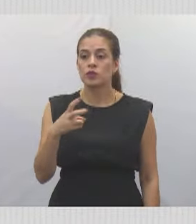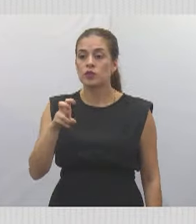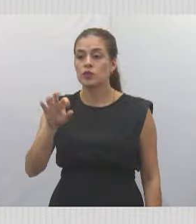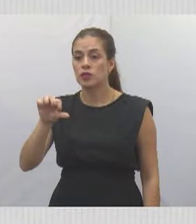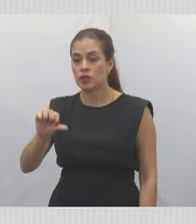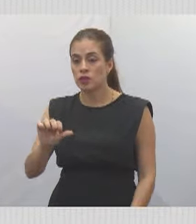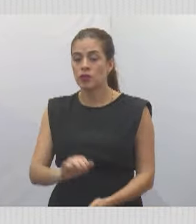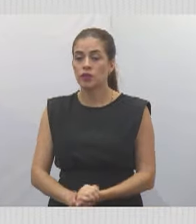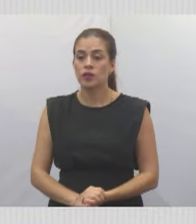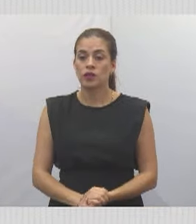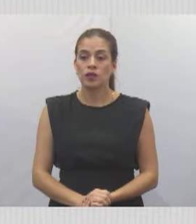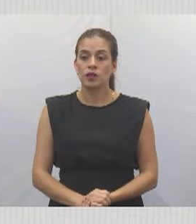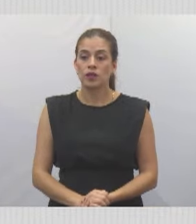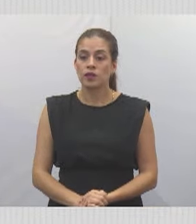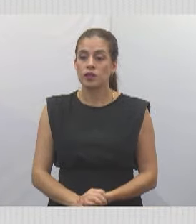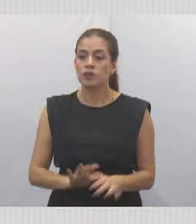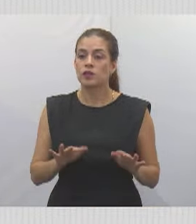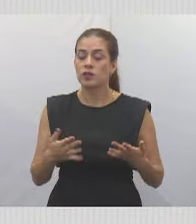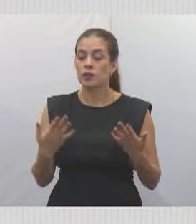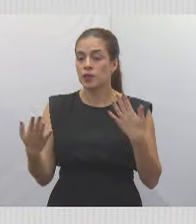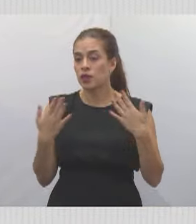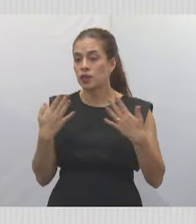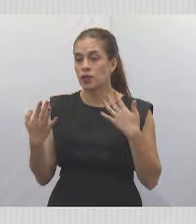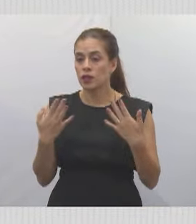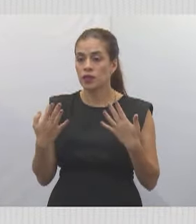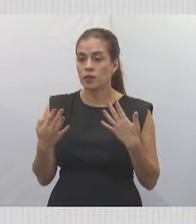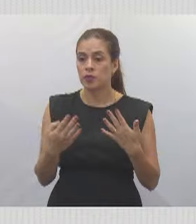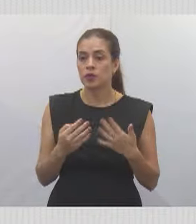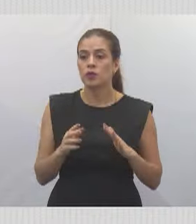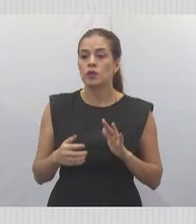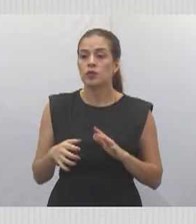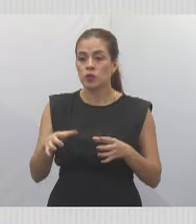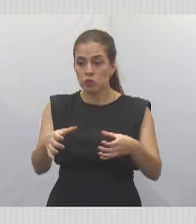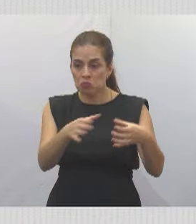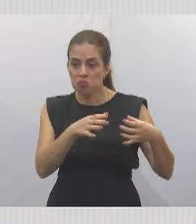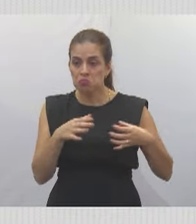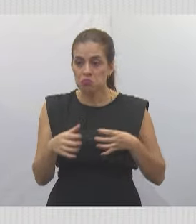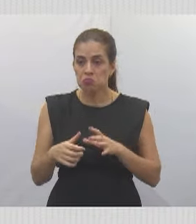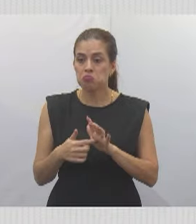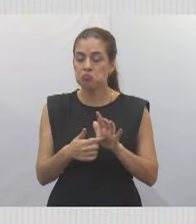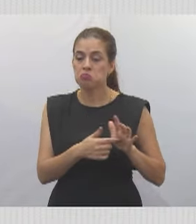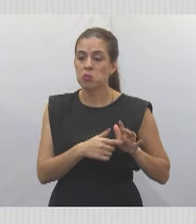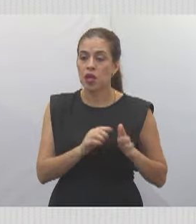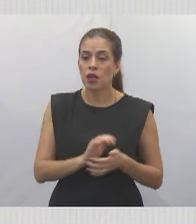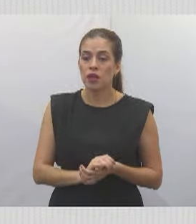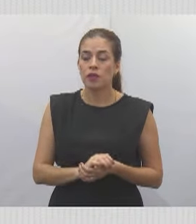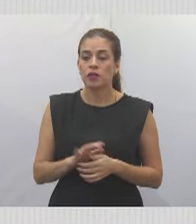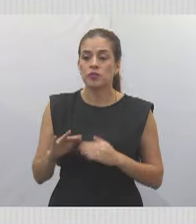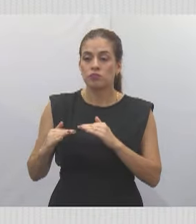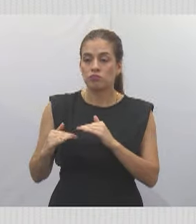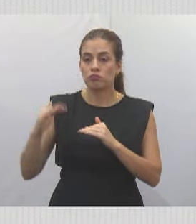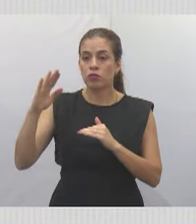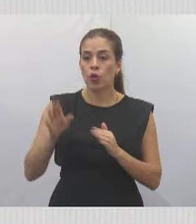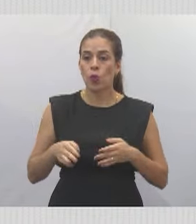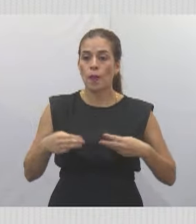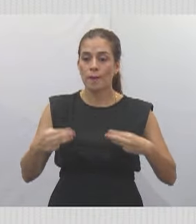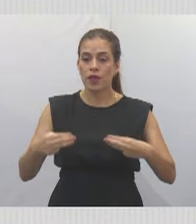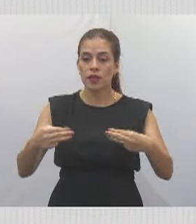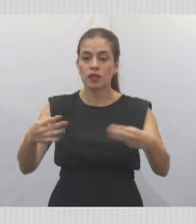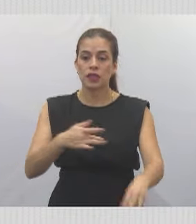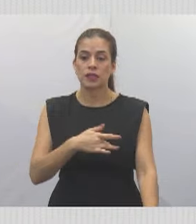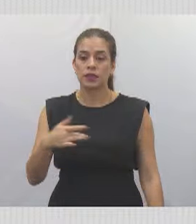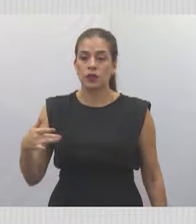Consulta por habitante, parâmetros ministeriais. Então, resumidamente, a gente tem aí, preconizado pelo Ministério da Saúde,